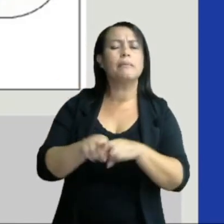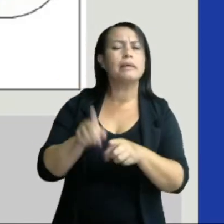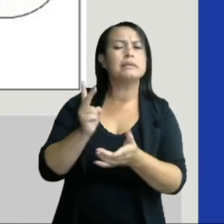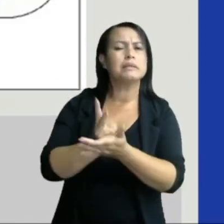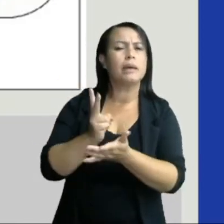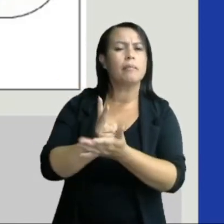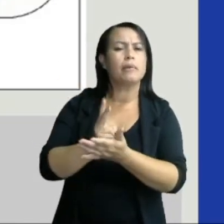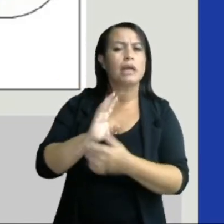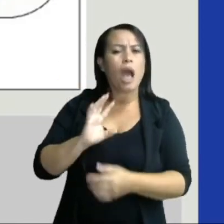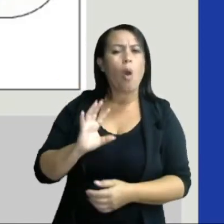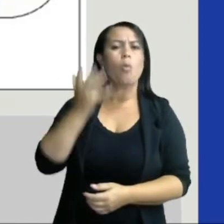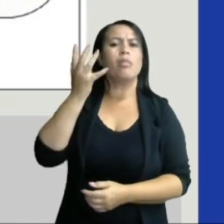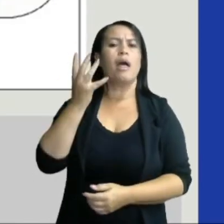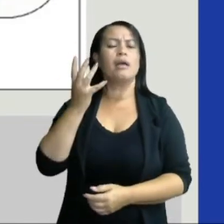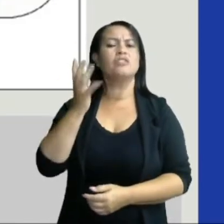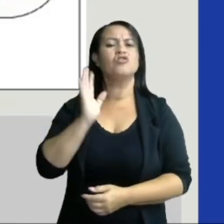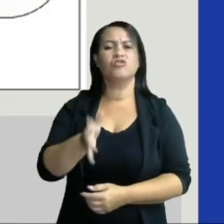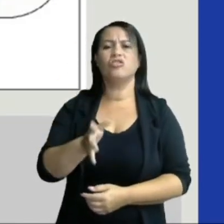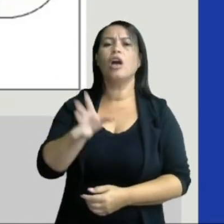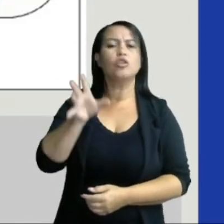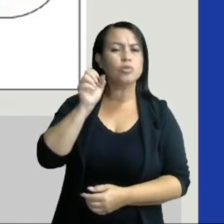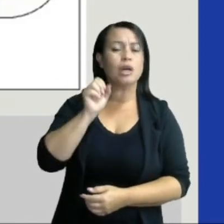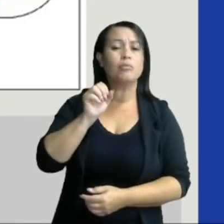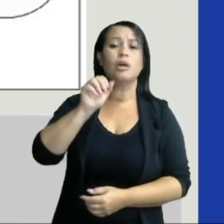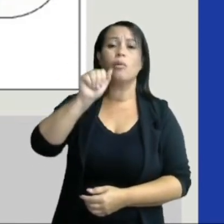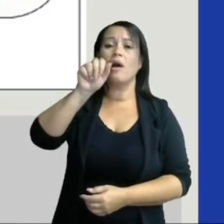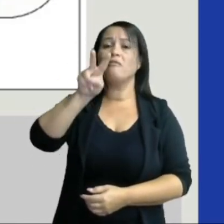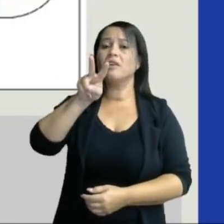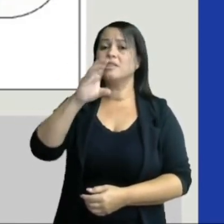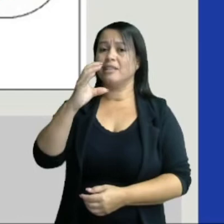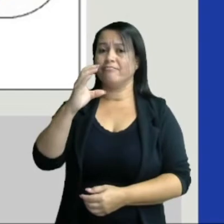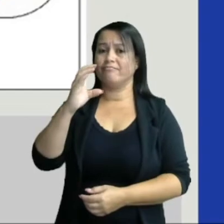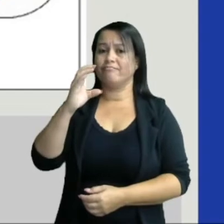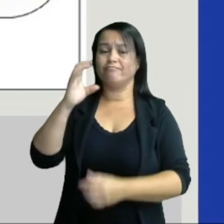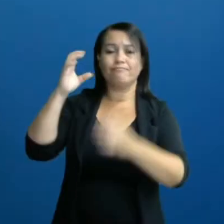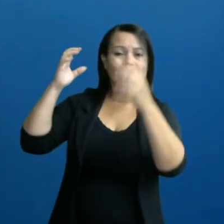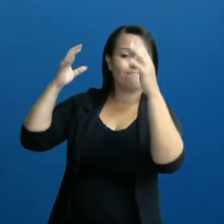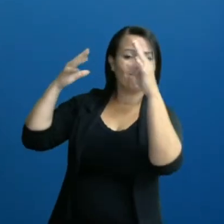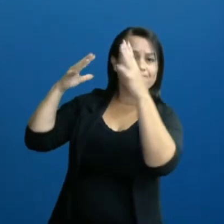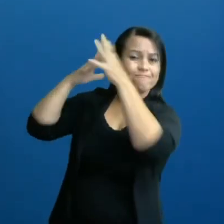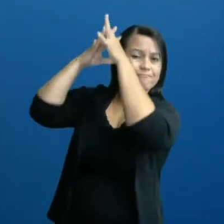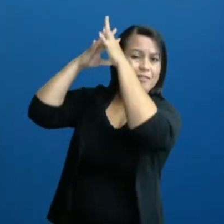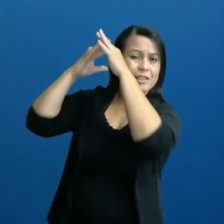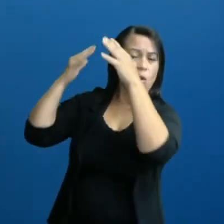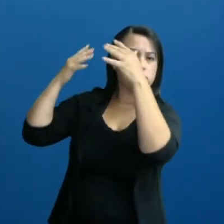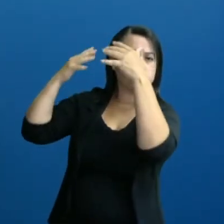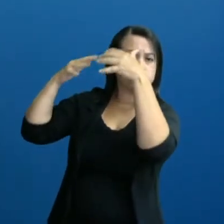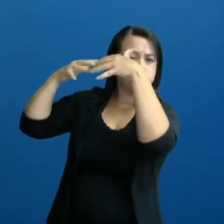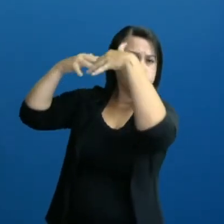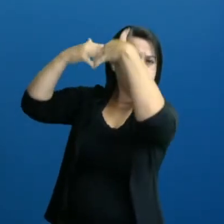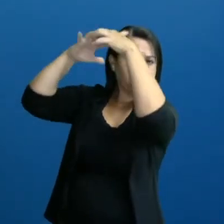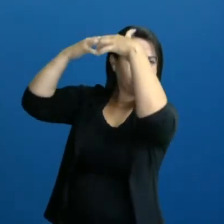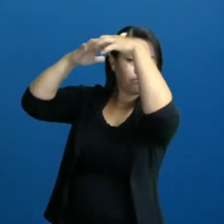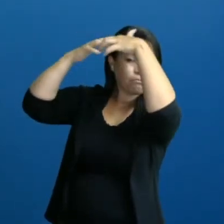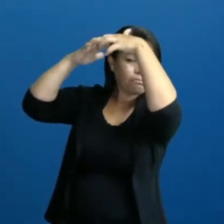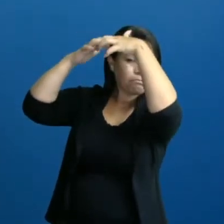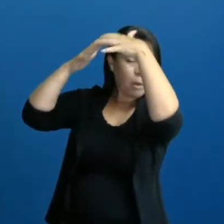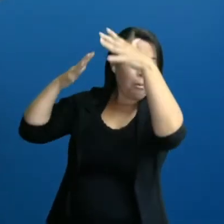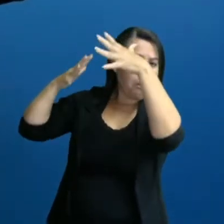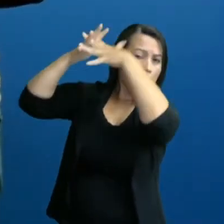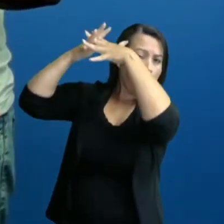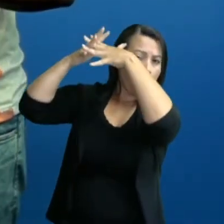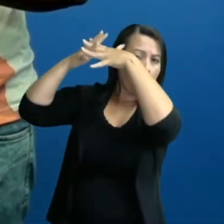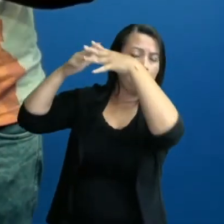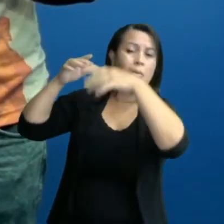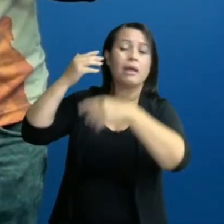que todos nós já ouvimos falar, é o AVC, ou o acidente cerebrovascular, né? O